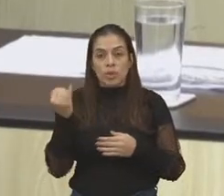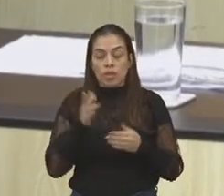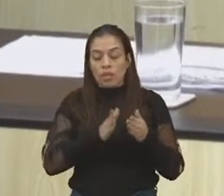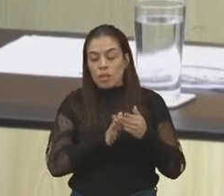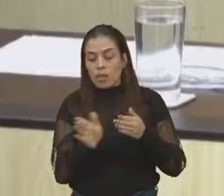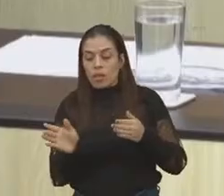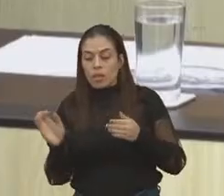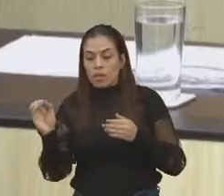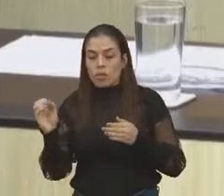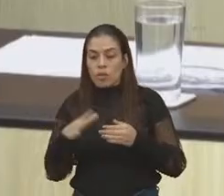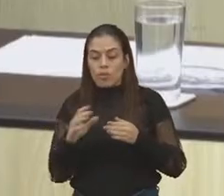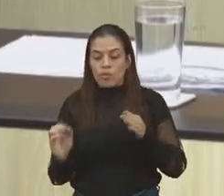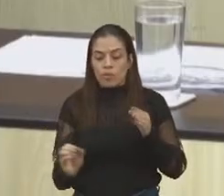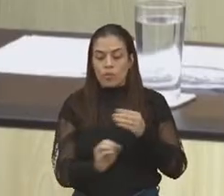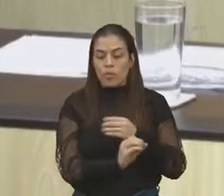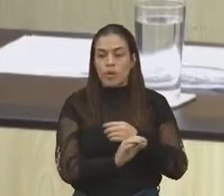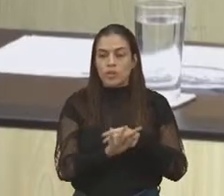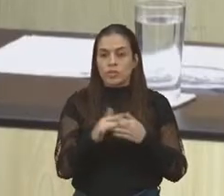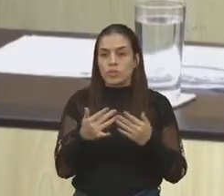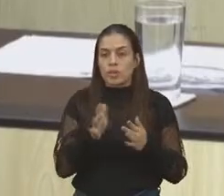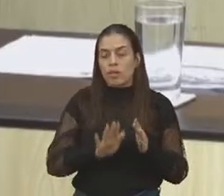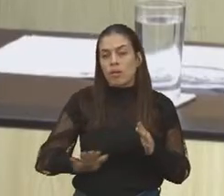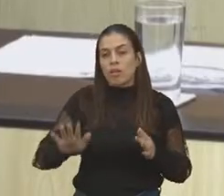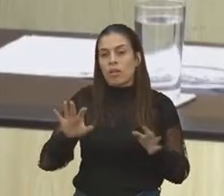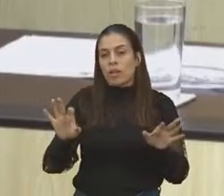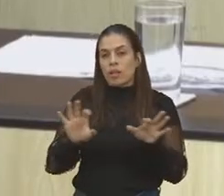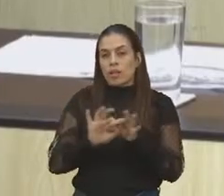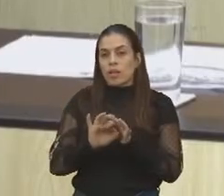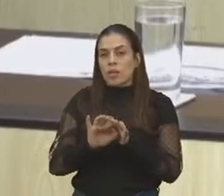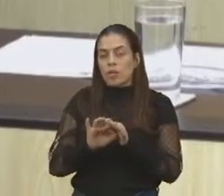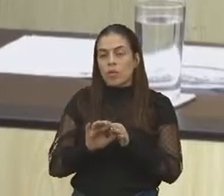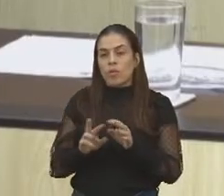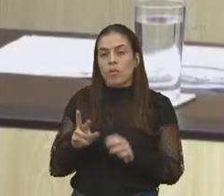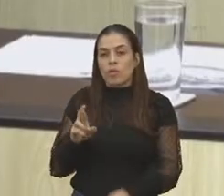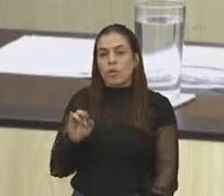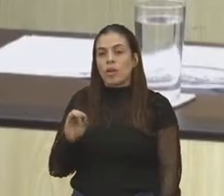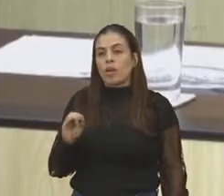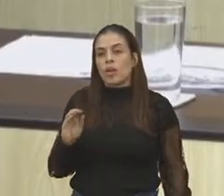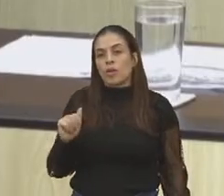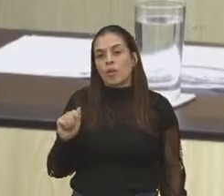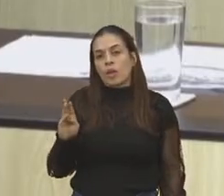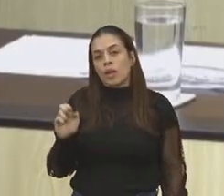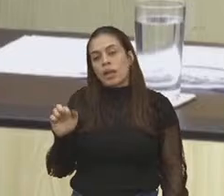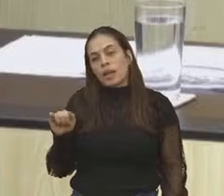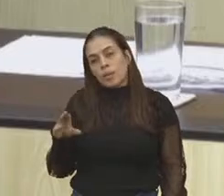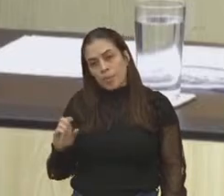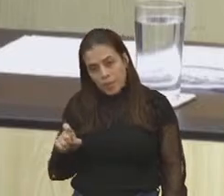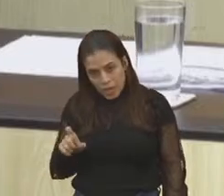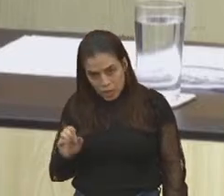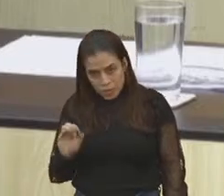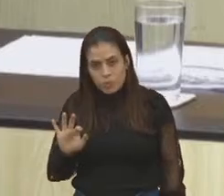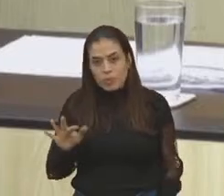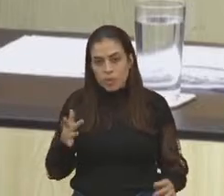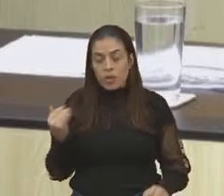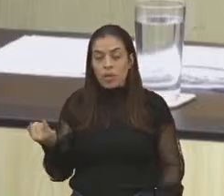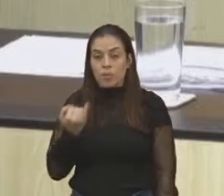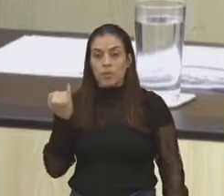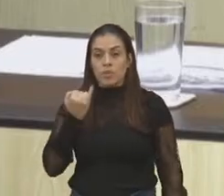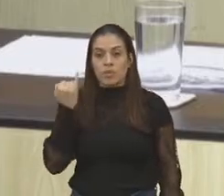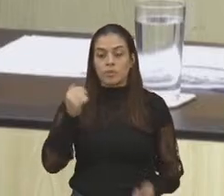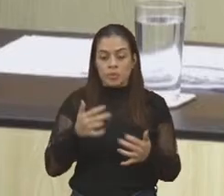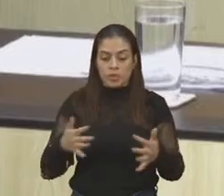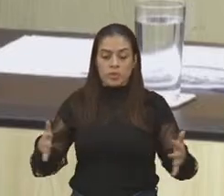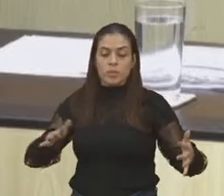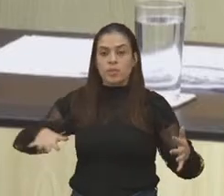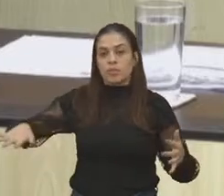que vai ligar Lucas Nogueira Garcês, a região ali do Rio Abaixo, que vai ser fundamental para o crescimento daquela região. A Malik